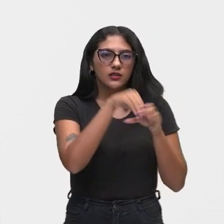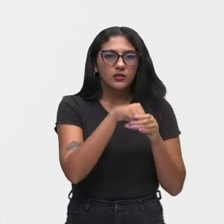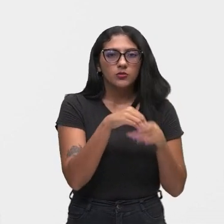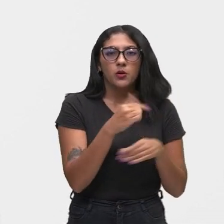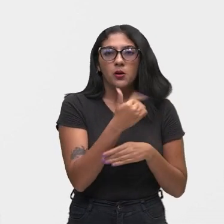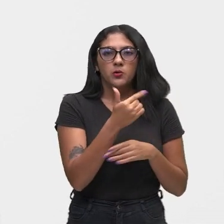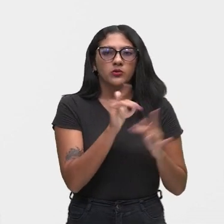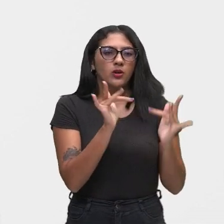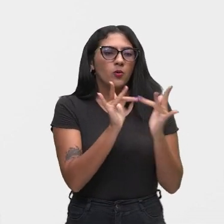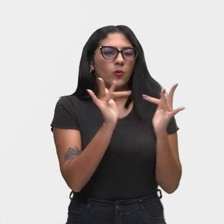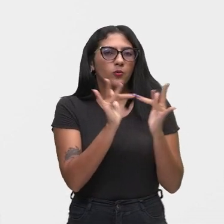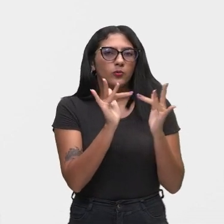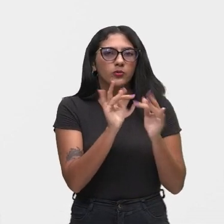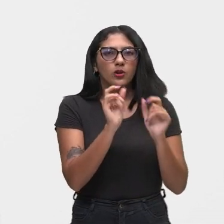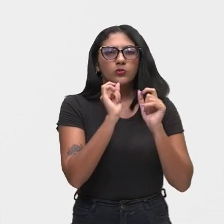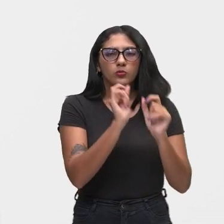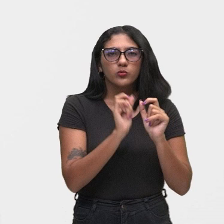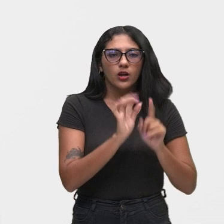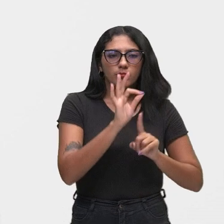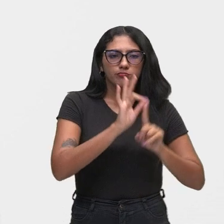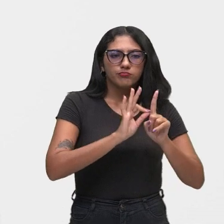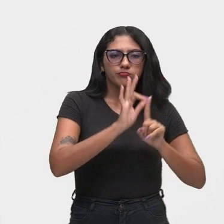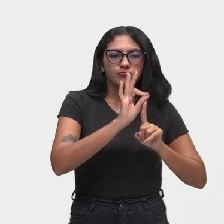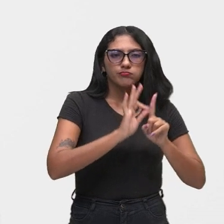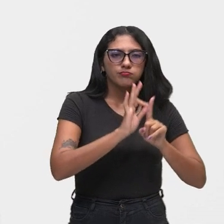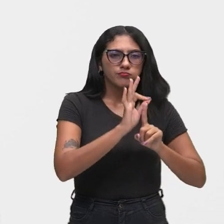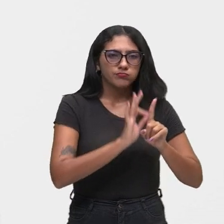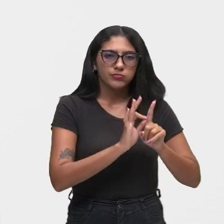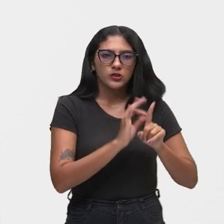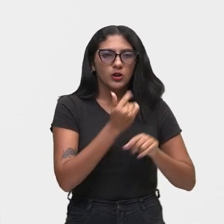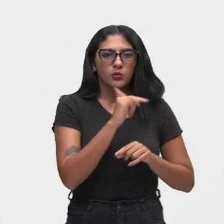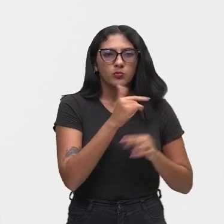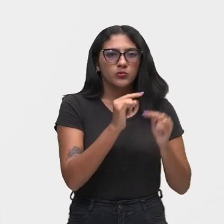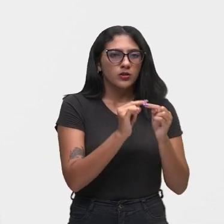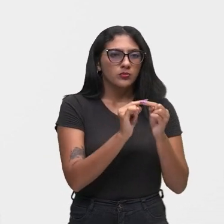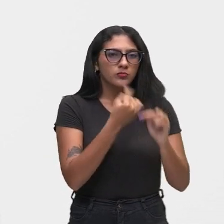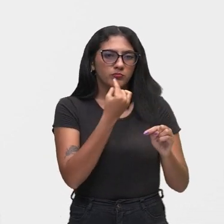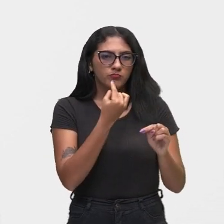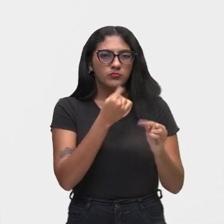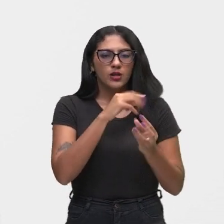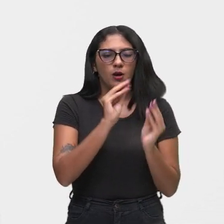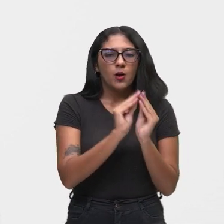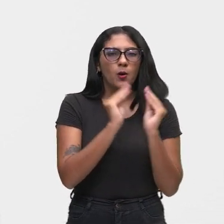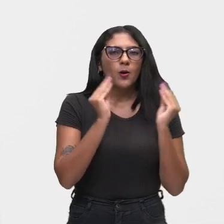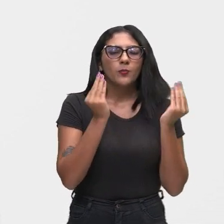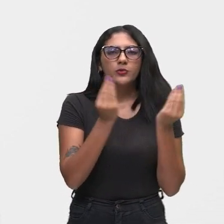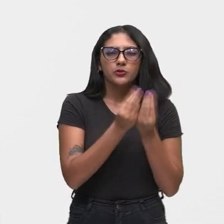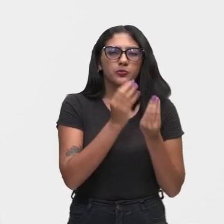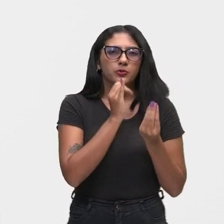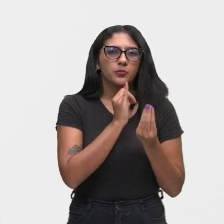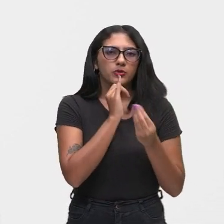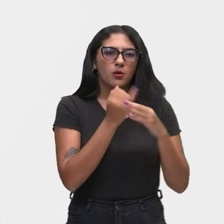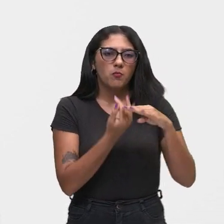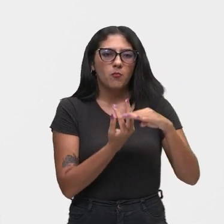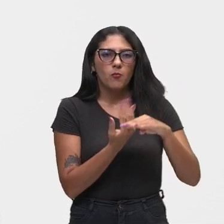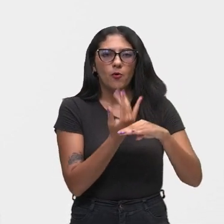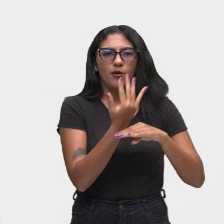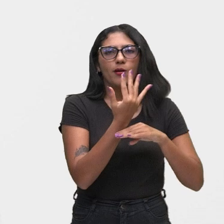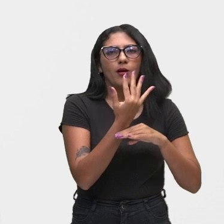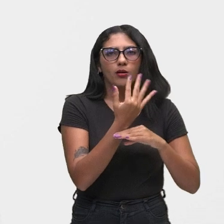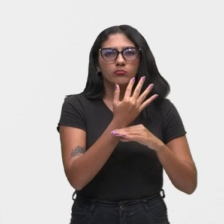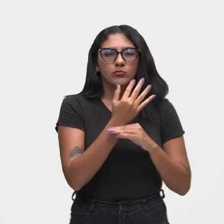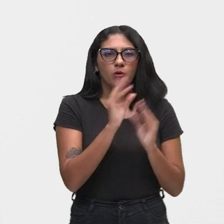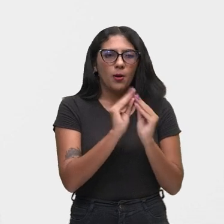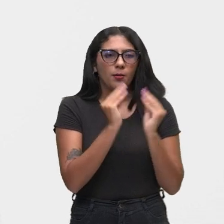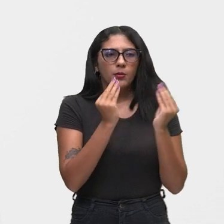em contato com os produtos da combustão, da mistura do ar combustível, tá?